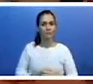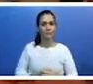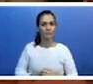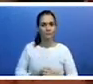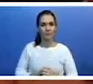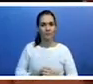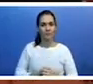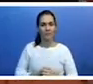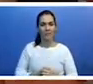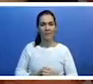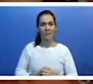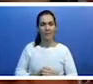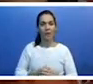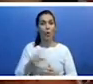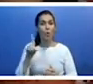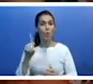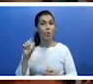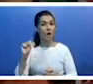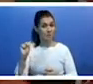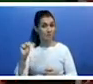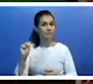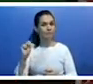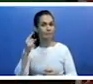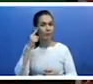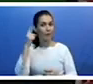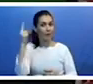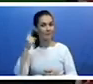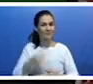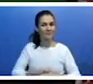Lembra da regrinha, que é um S só depois de consoante.